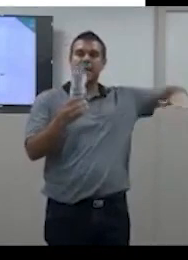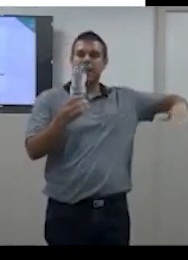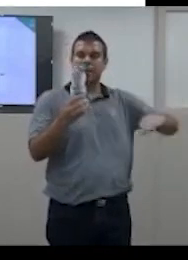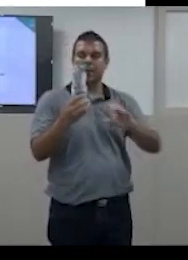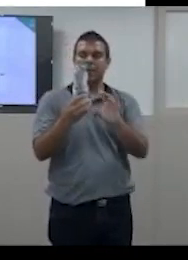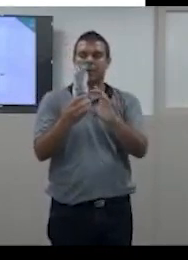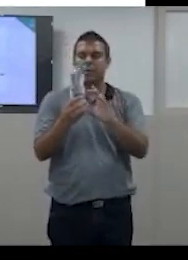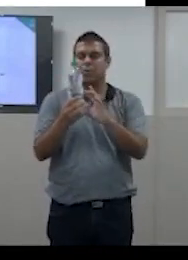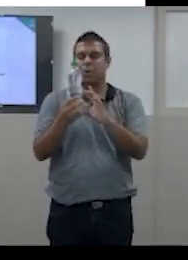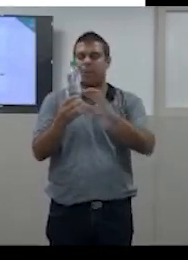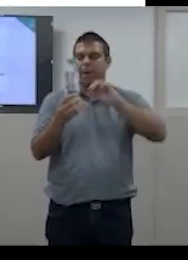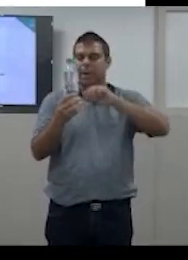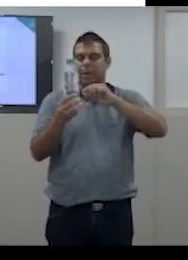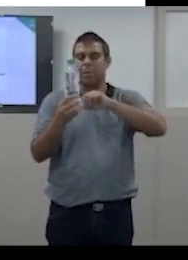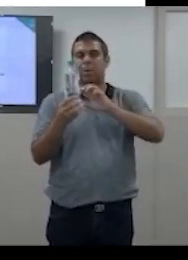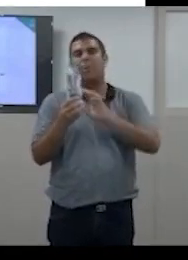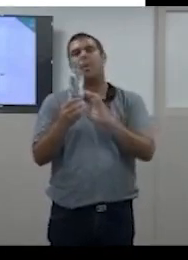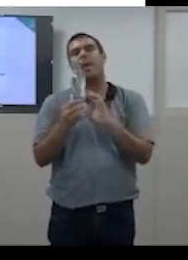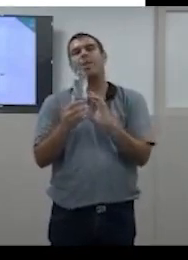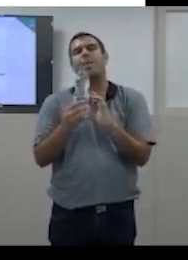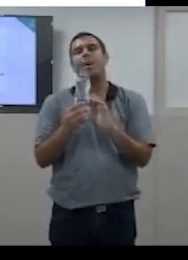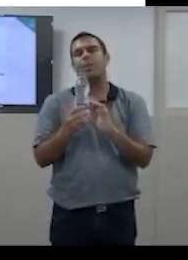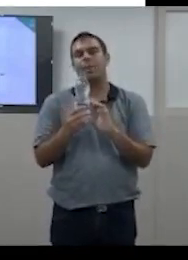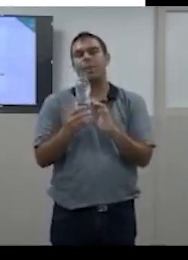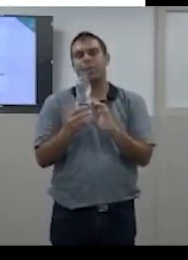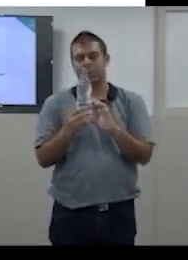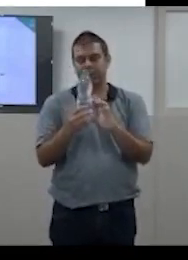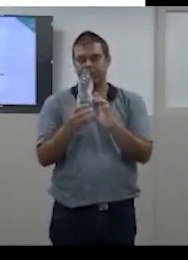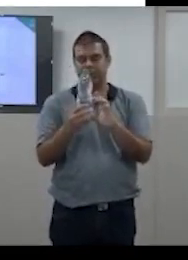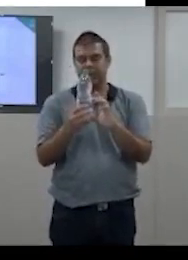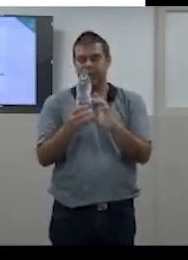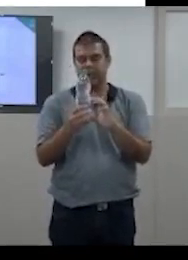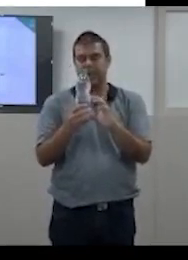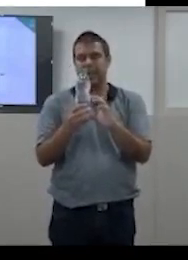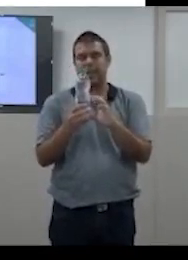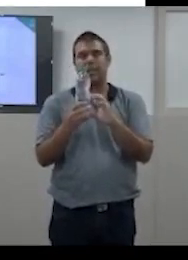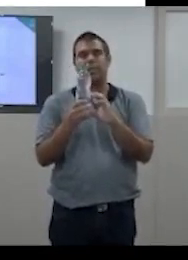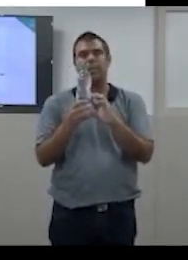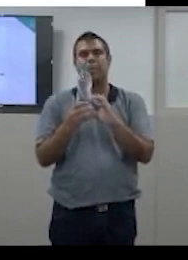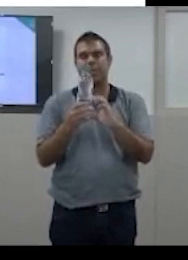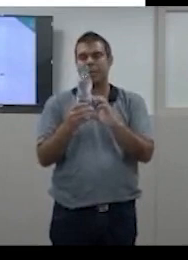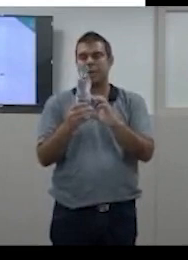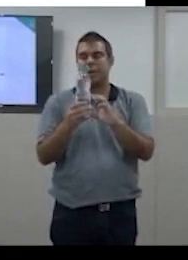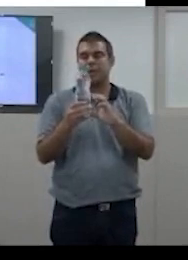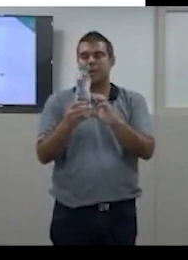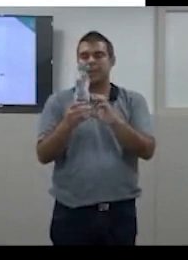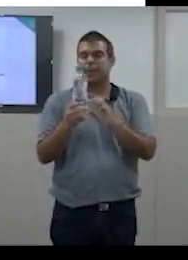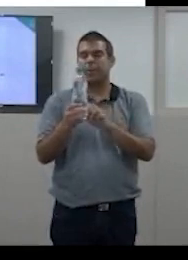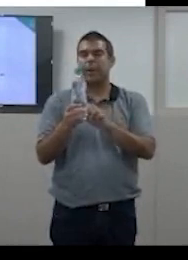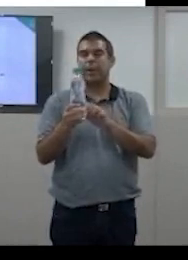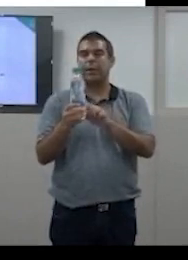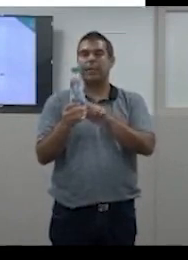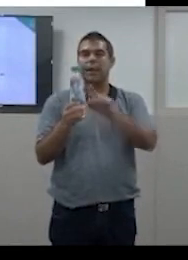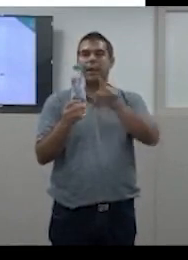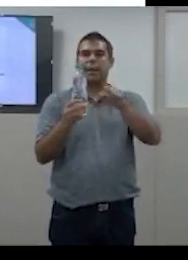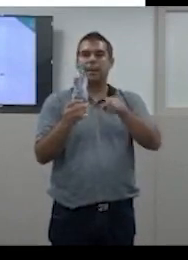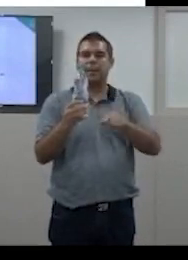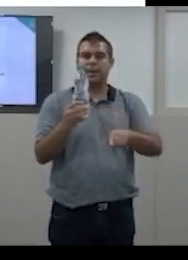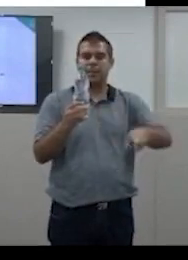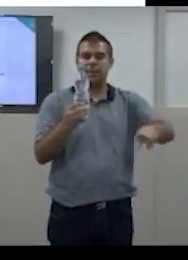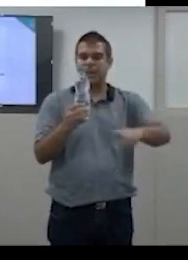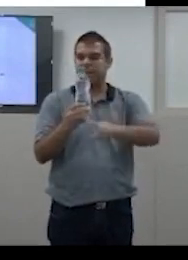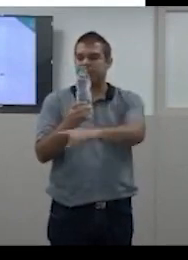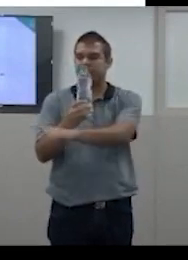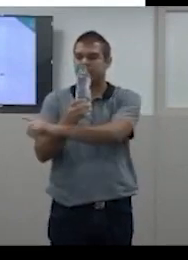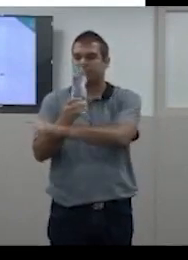ela aqui, a gente vai deixar como um copo, e eu coloco hélio a baixa temperatura. E aqui, nesse componente, você vai perceber que o hélio, ele pega,